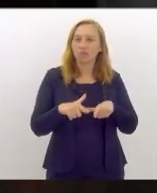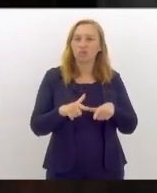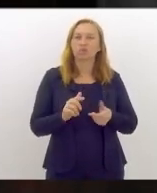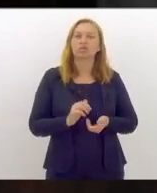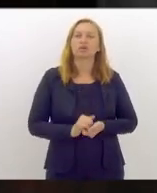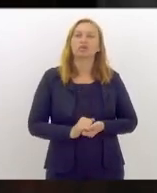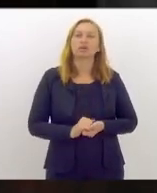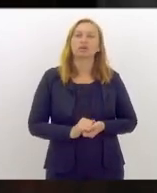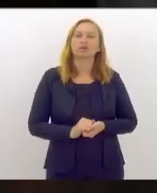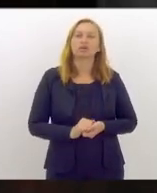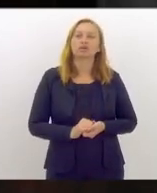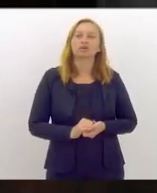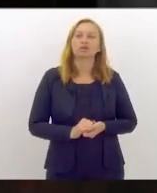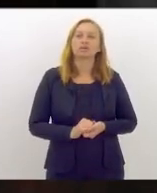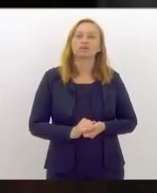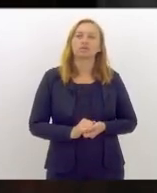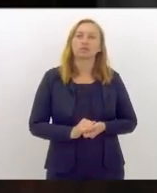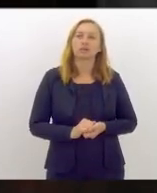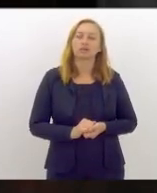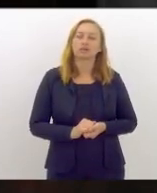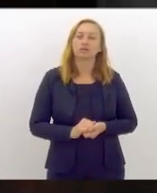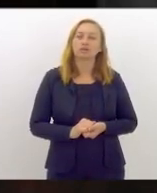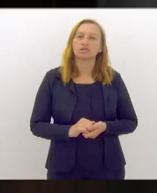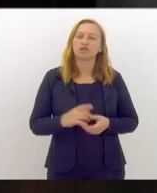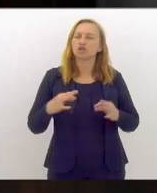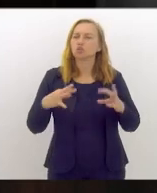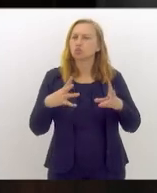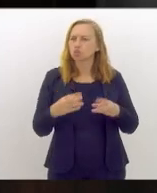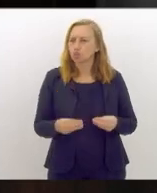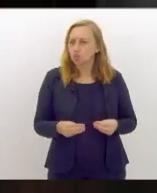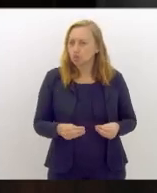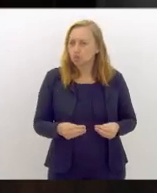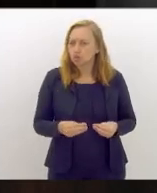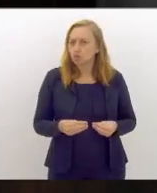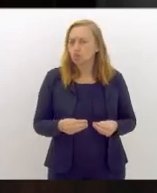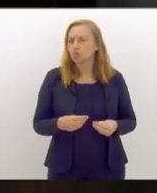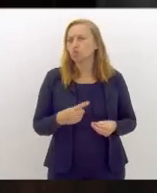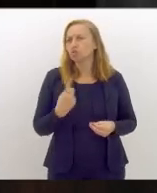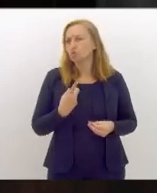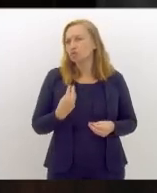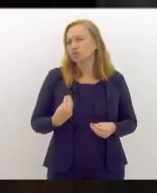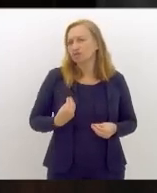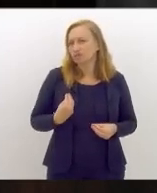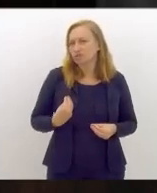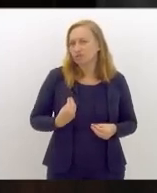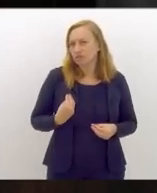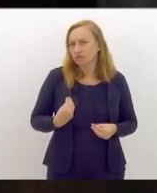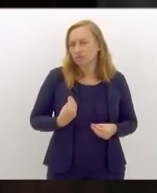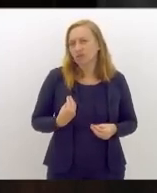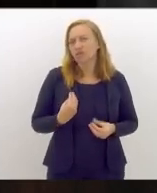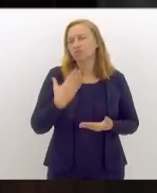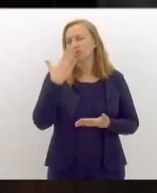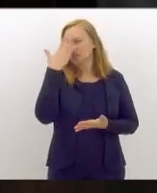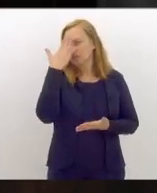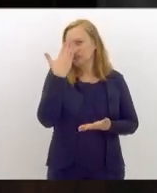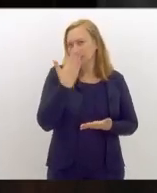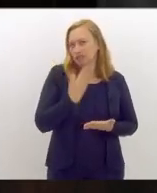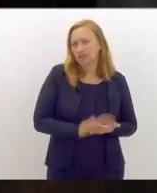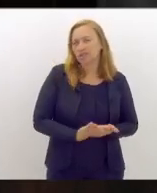do né do egresso de tudo que a gente de tudo que a gente acredita